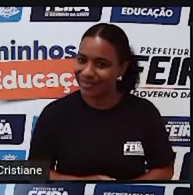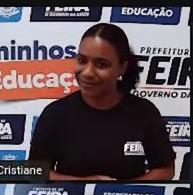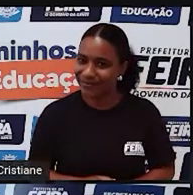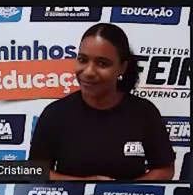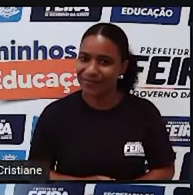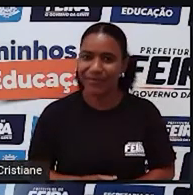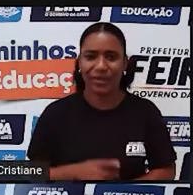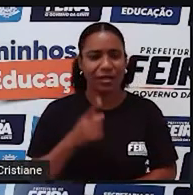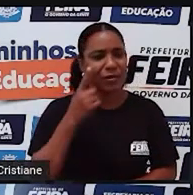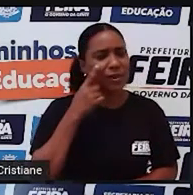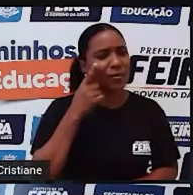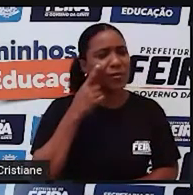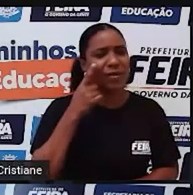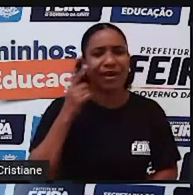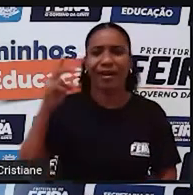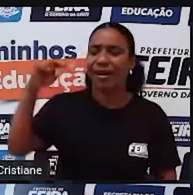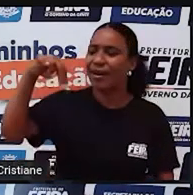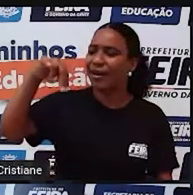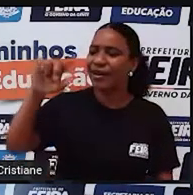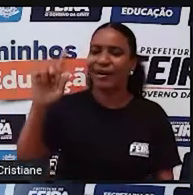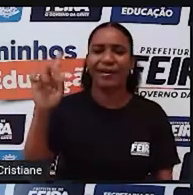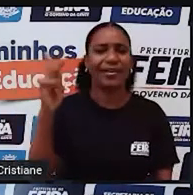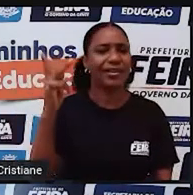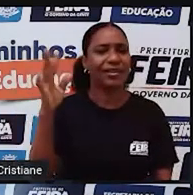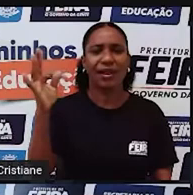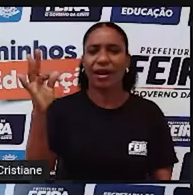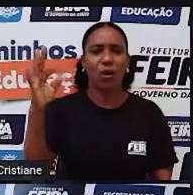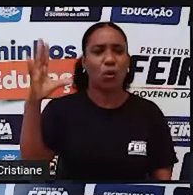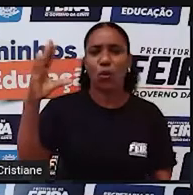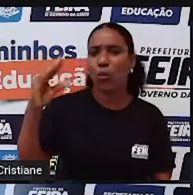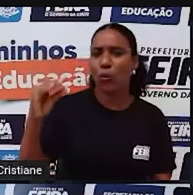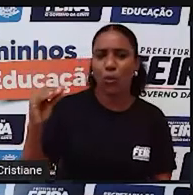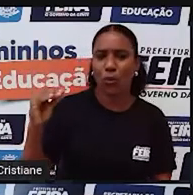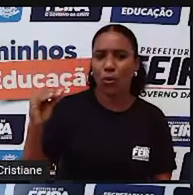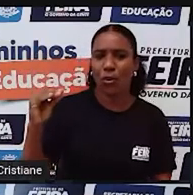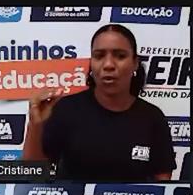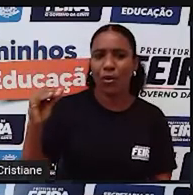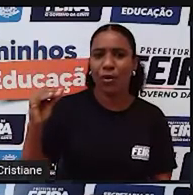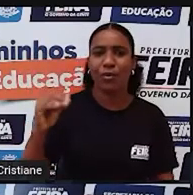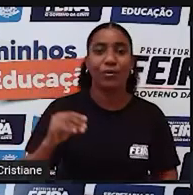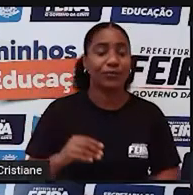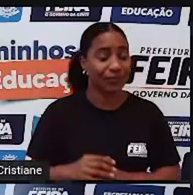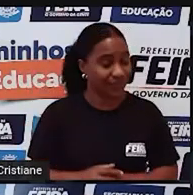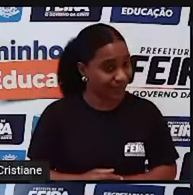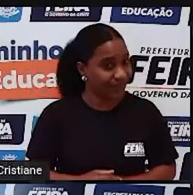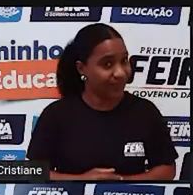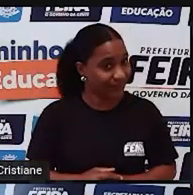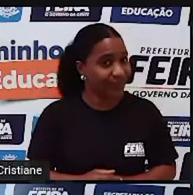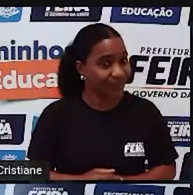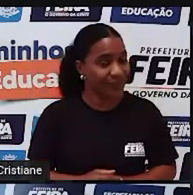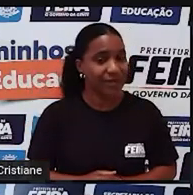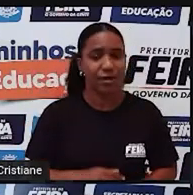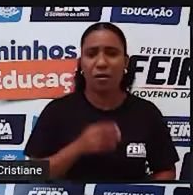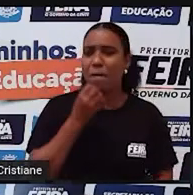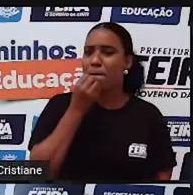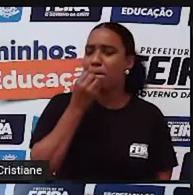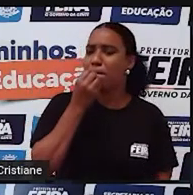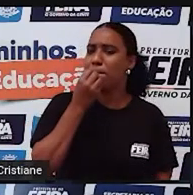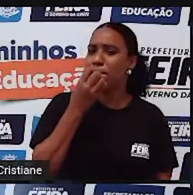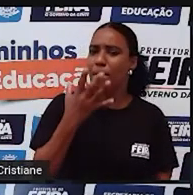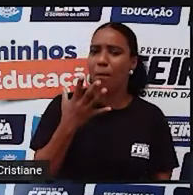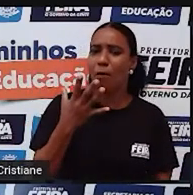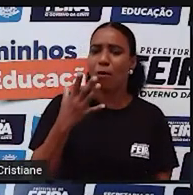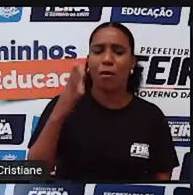temos outra expressão que significa noite? Night. Outra expressão de cumprimento,